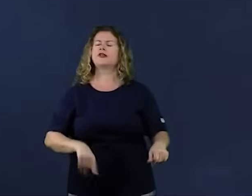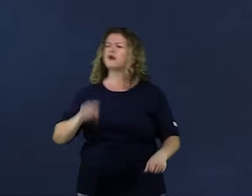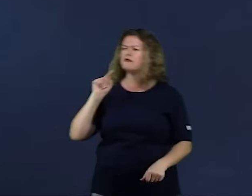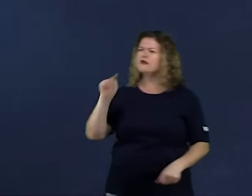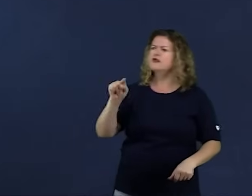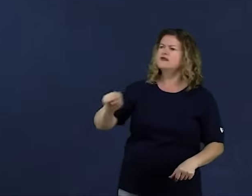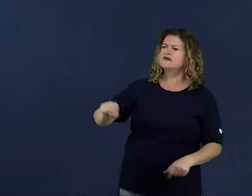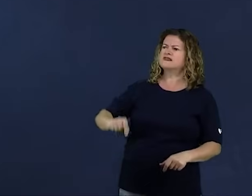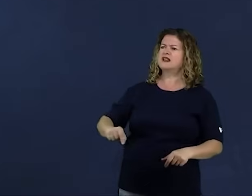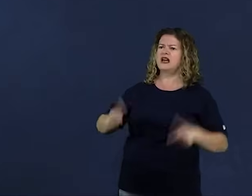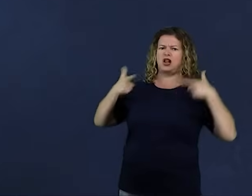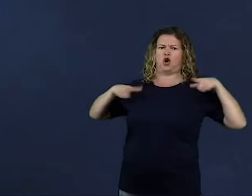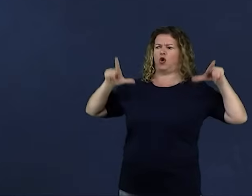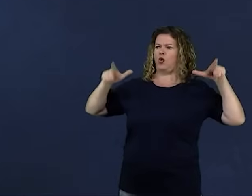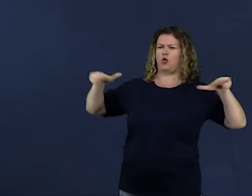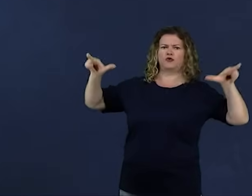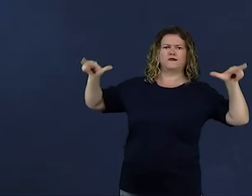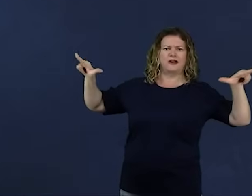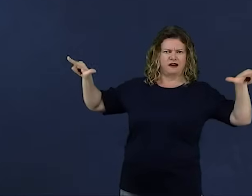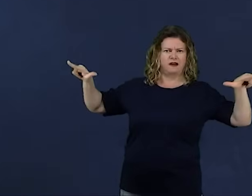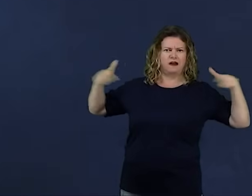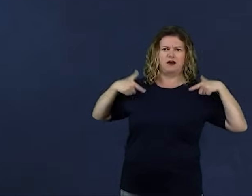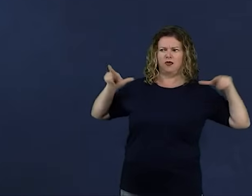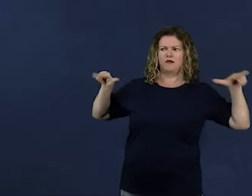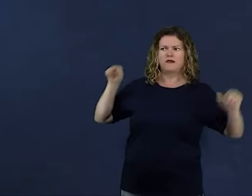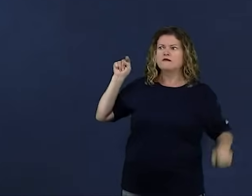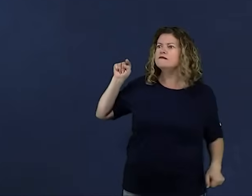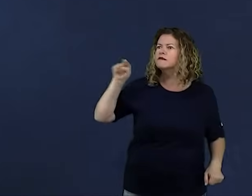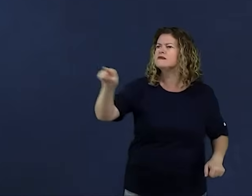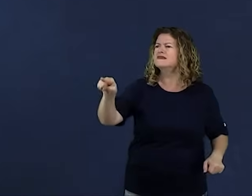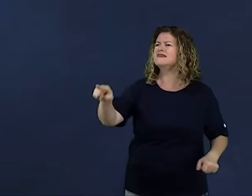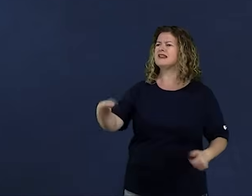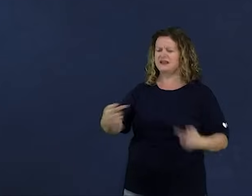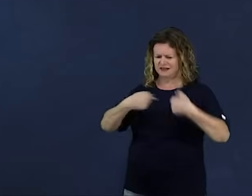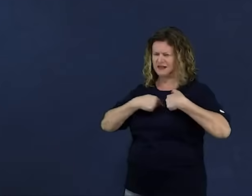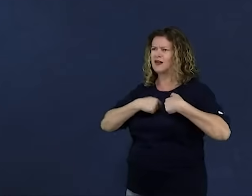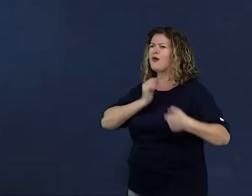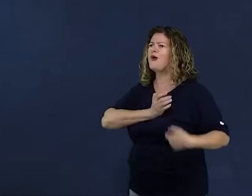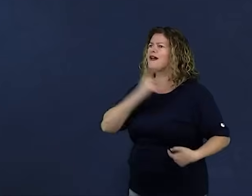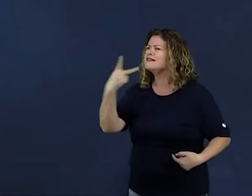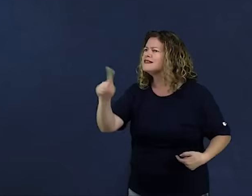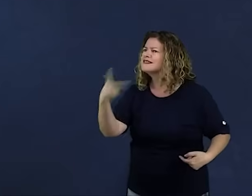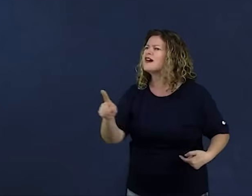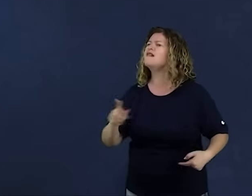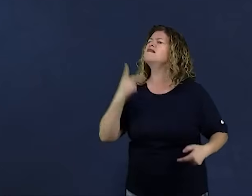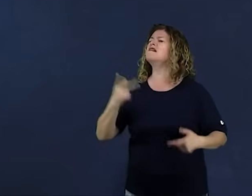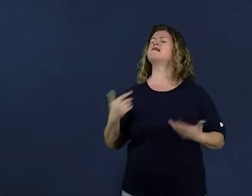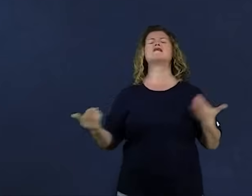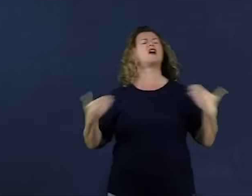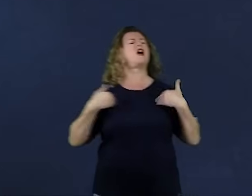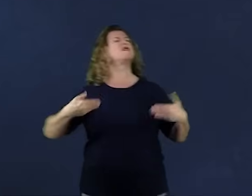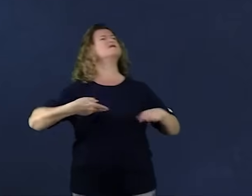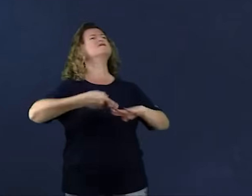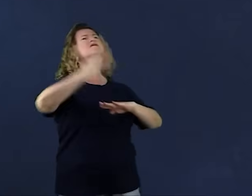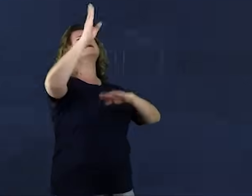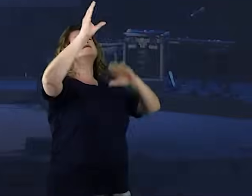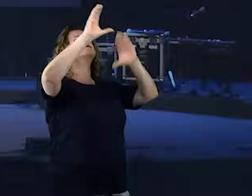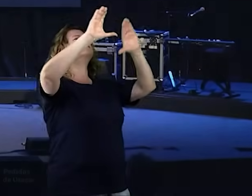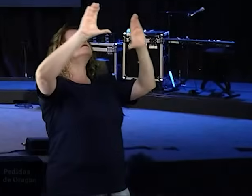coração olha ele querendo ser Deus subirei aos céus erguerei meu trono